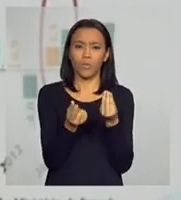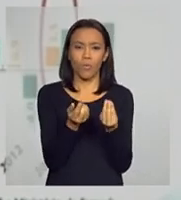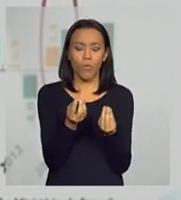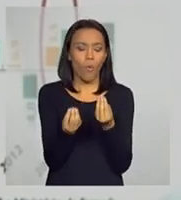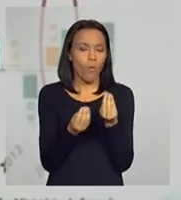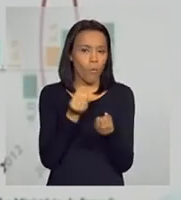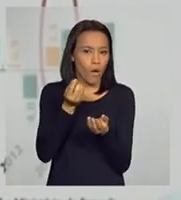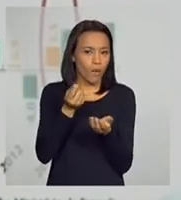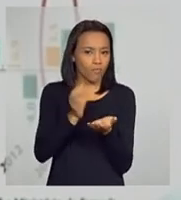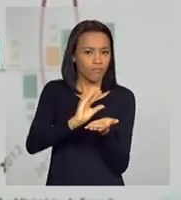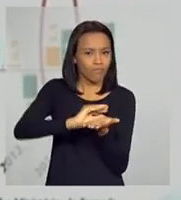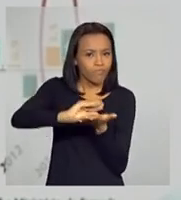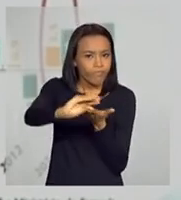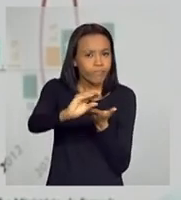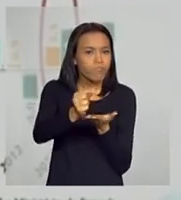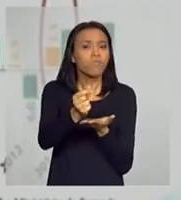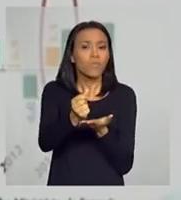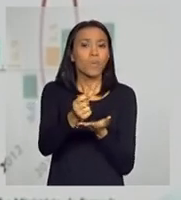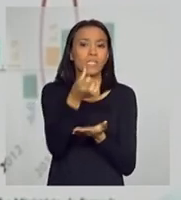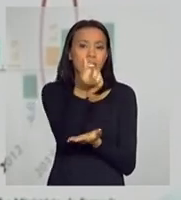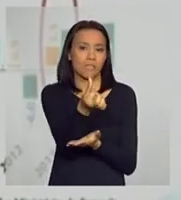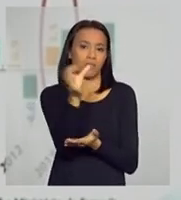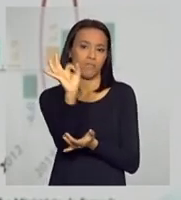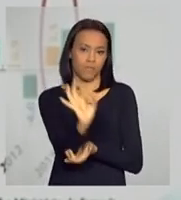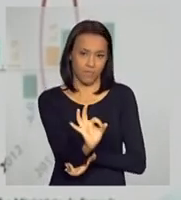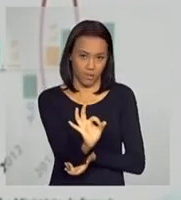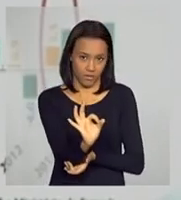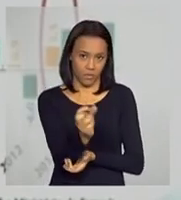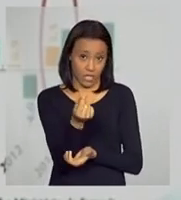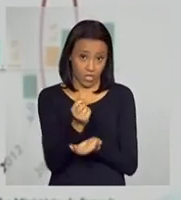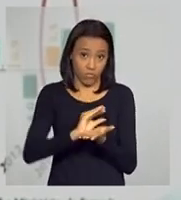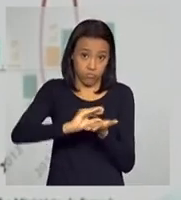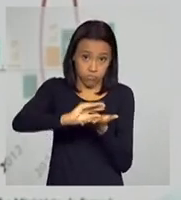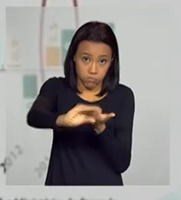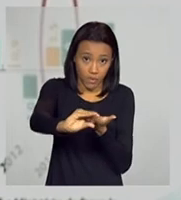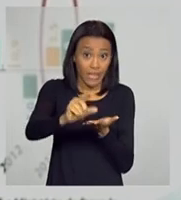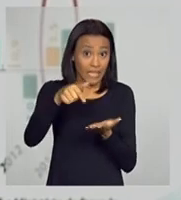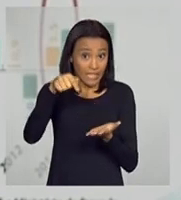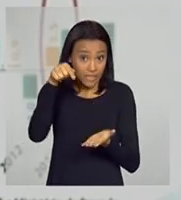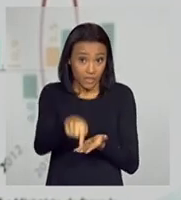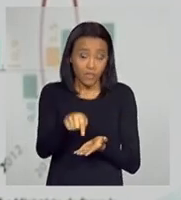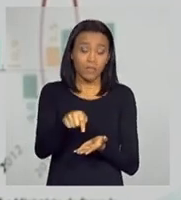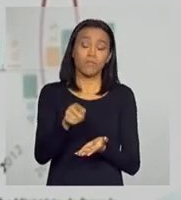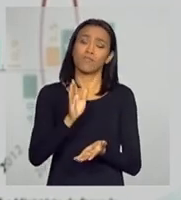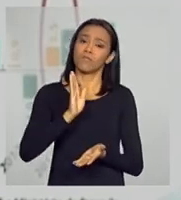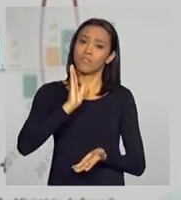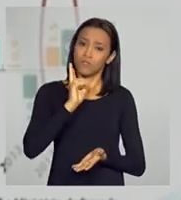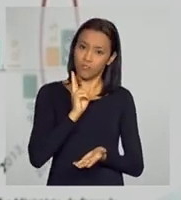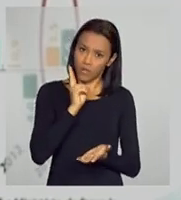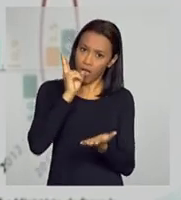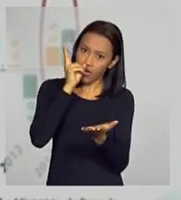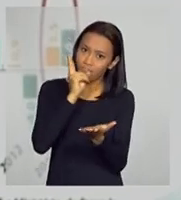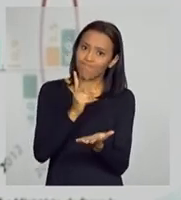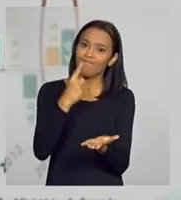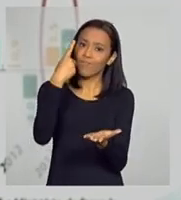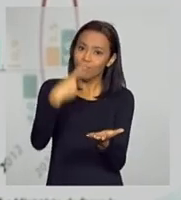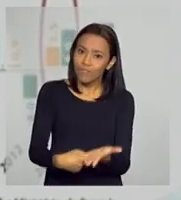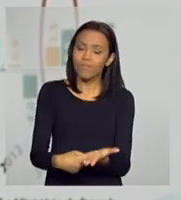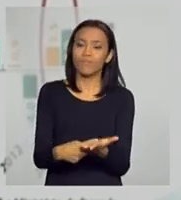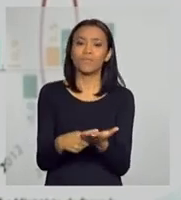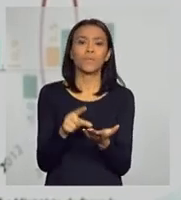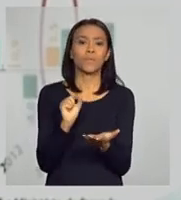investimento de Seis por cento né isto tem se confirmado já nos dados